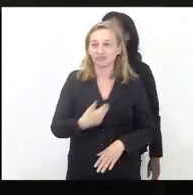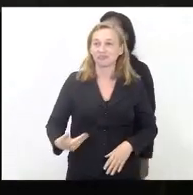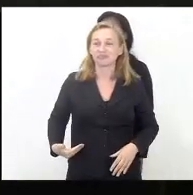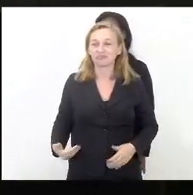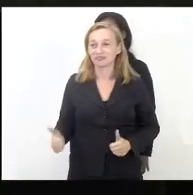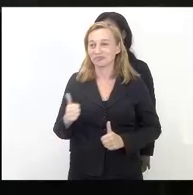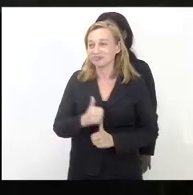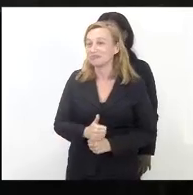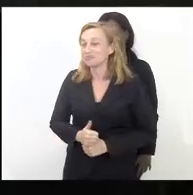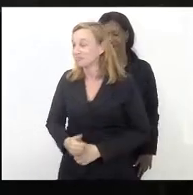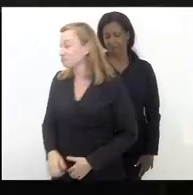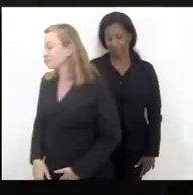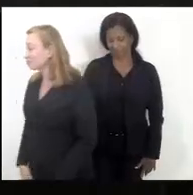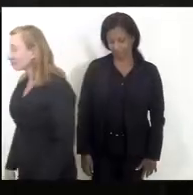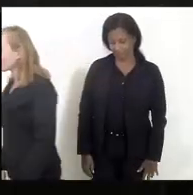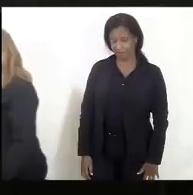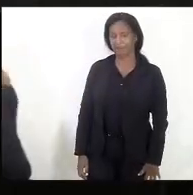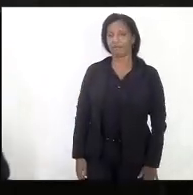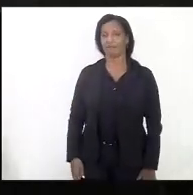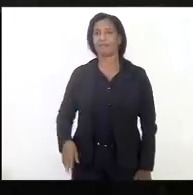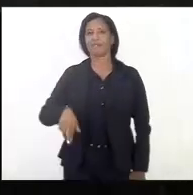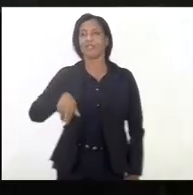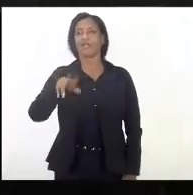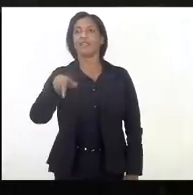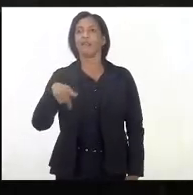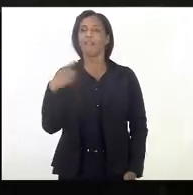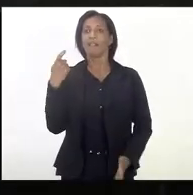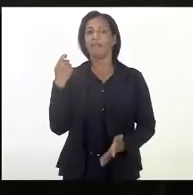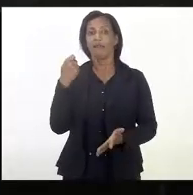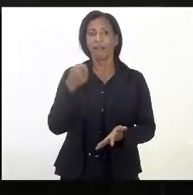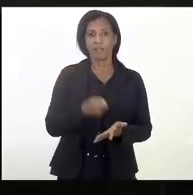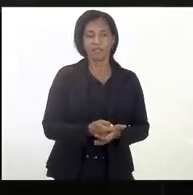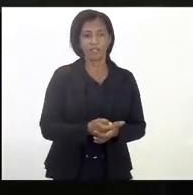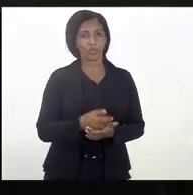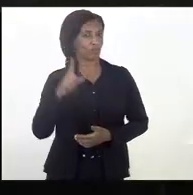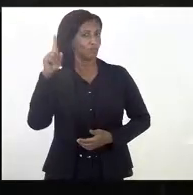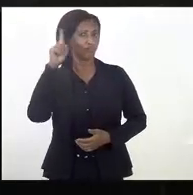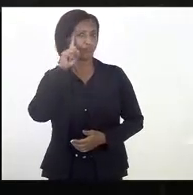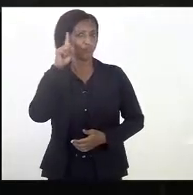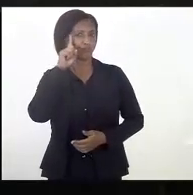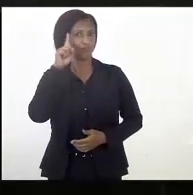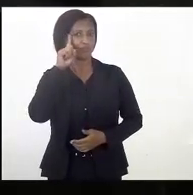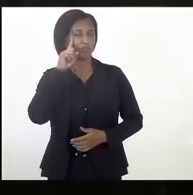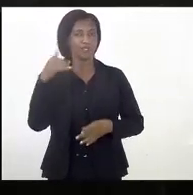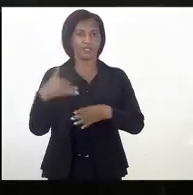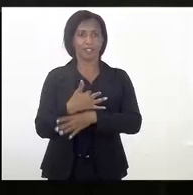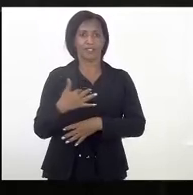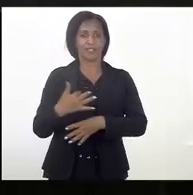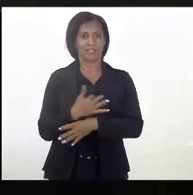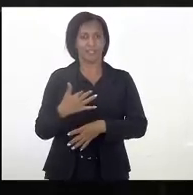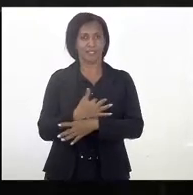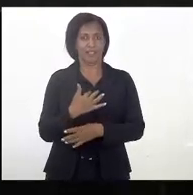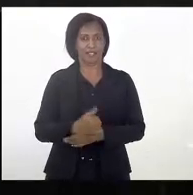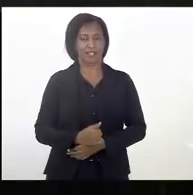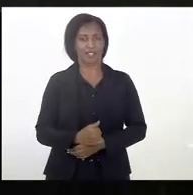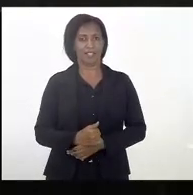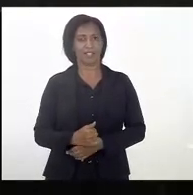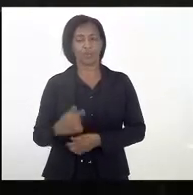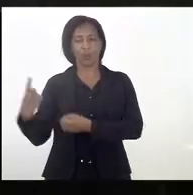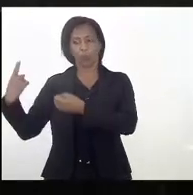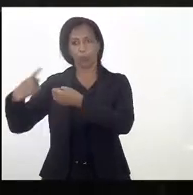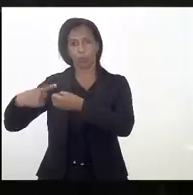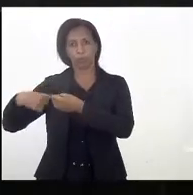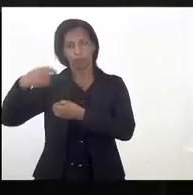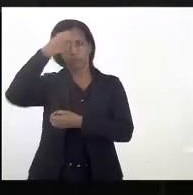das unidades públicas que atuam nesse equipamento que a ti garante no dia a dia o dia a dia das cidades do dia a dia dos nossos